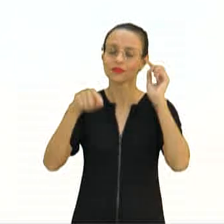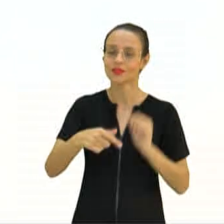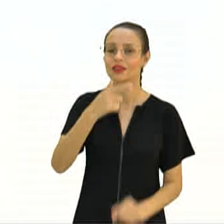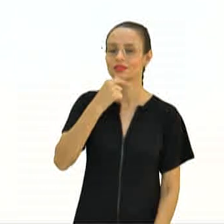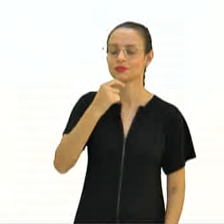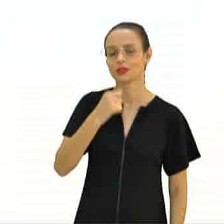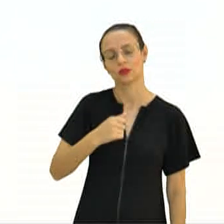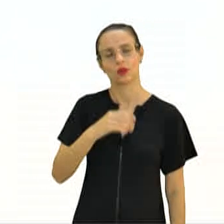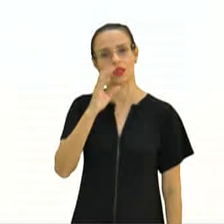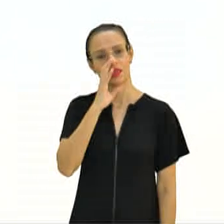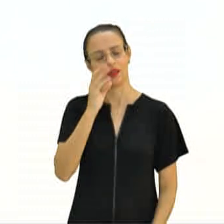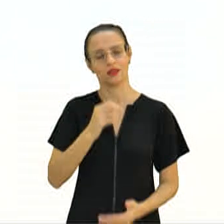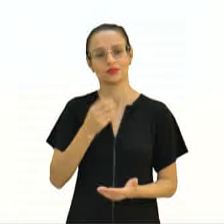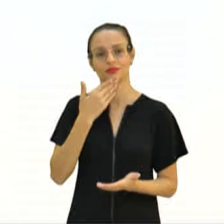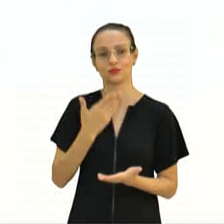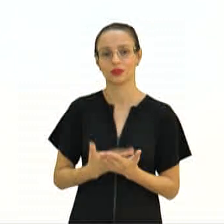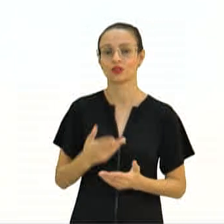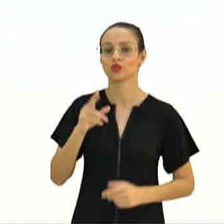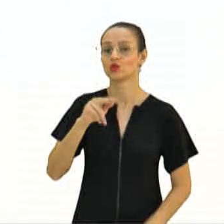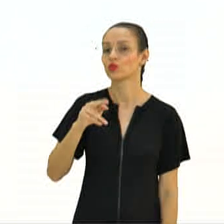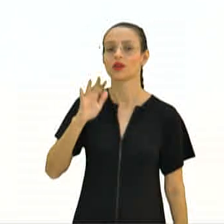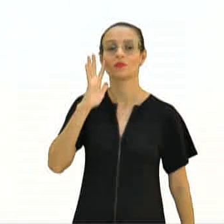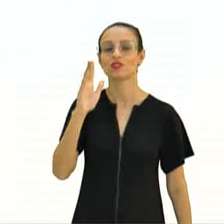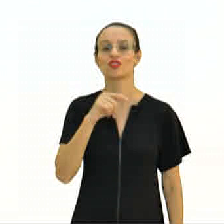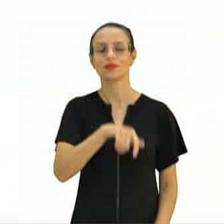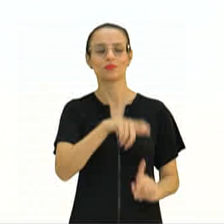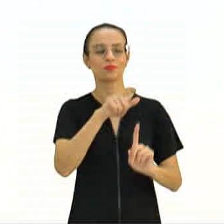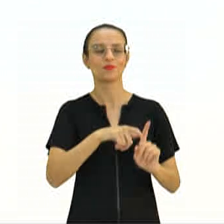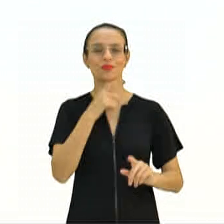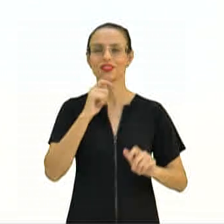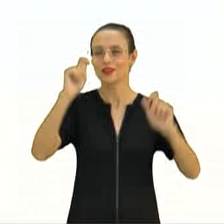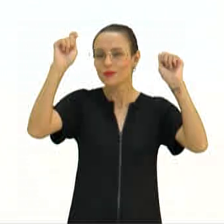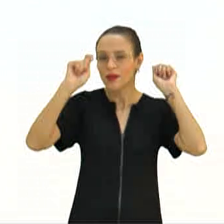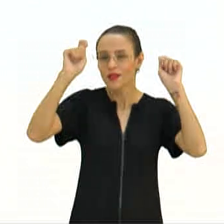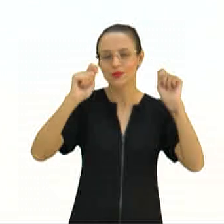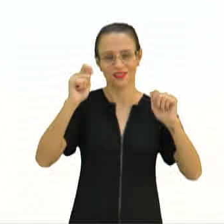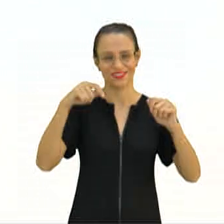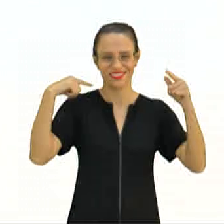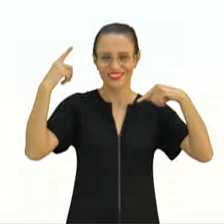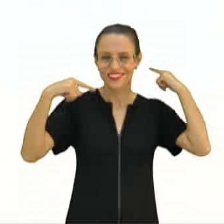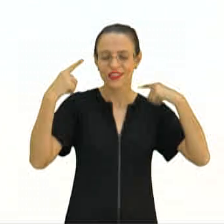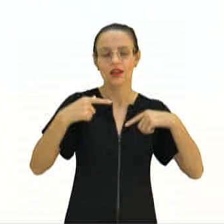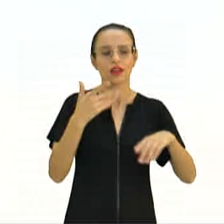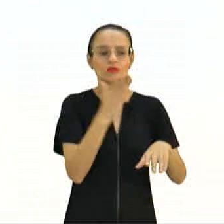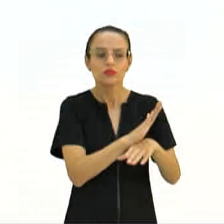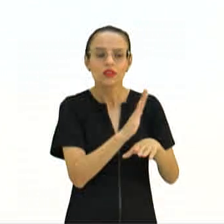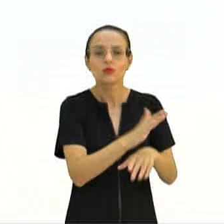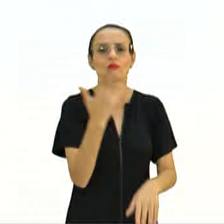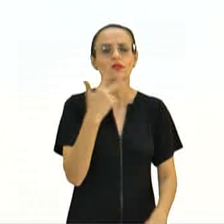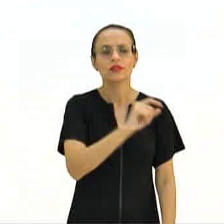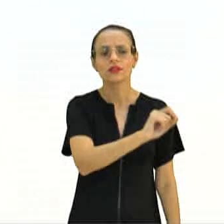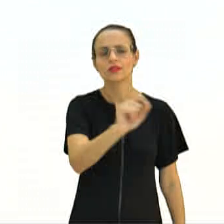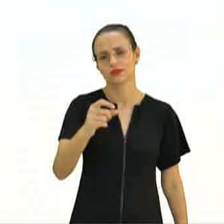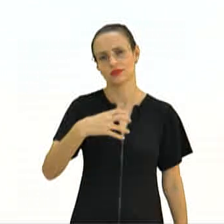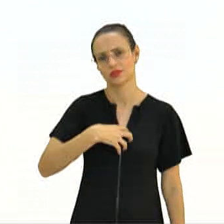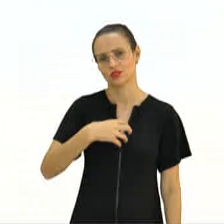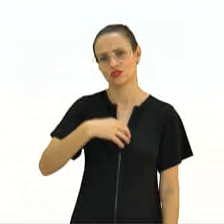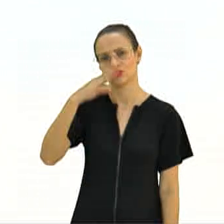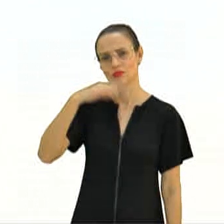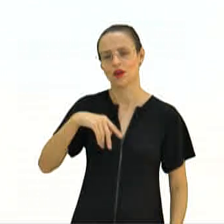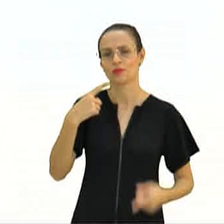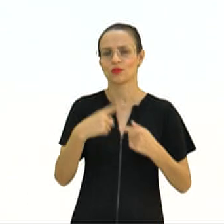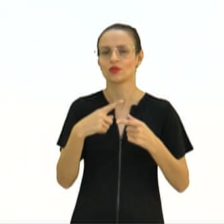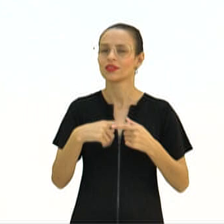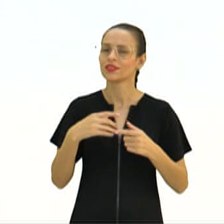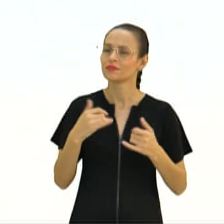surpreendeu. Nunca tinha imaginado o Menino Maluquinho ajudando crianças que se sentiam mal por ter alguns daqueles